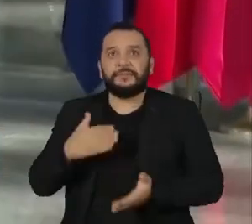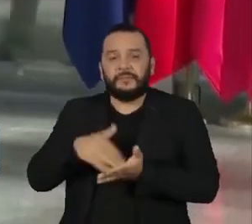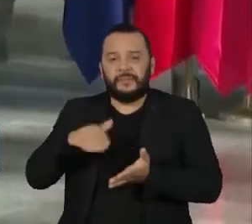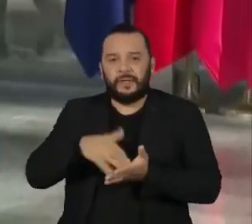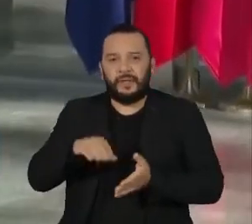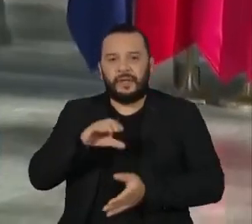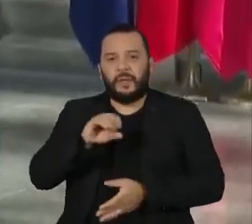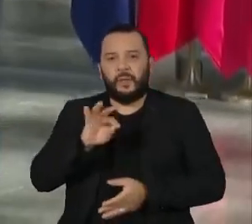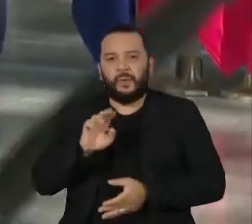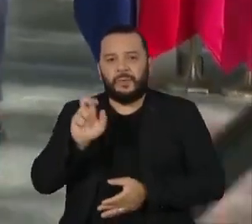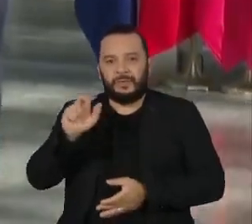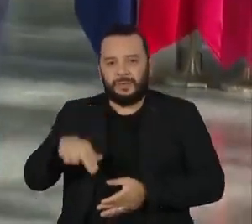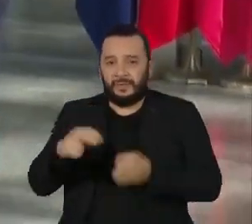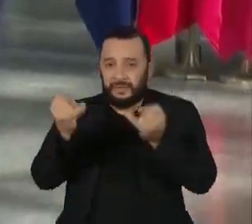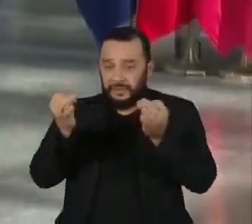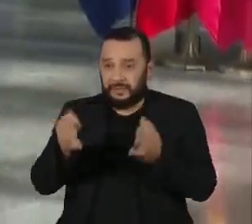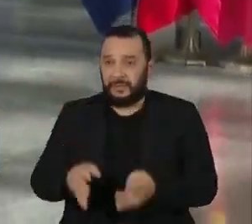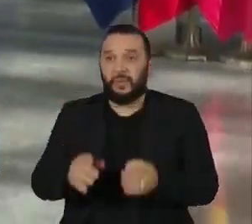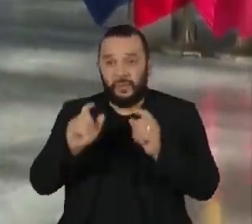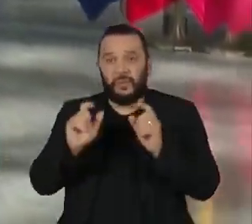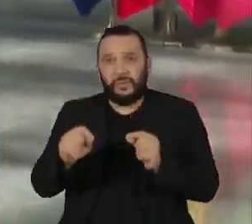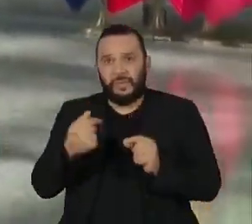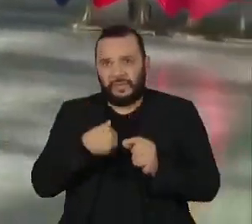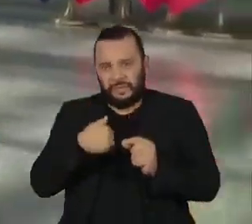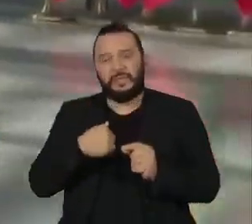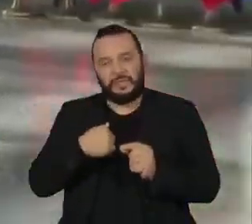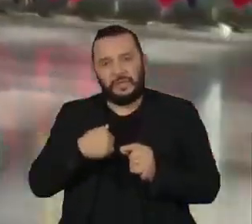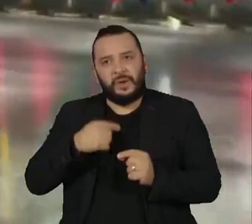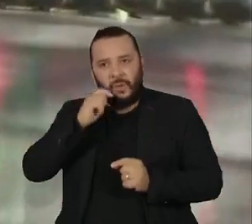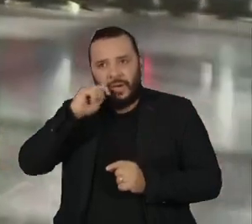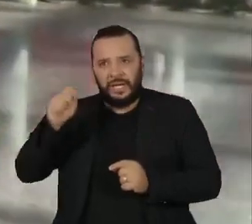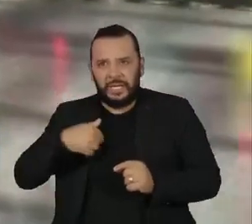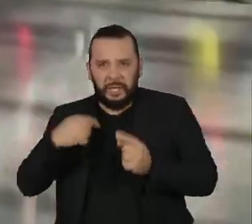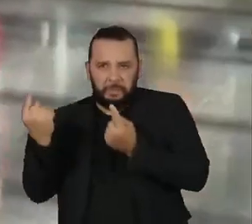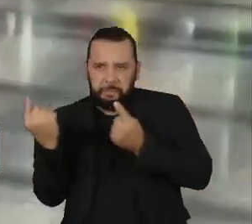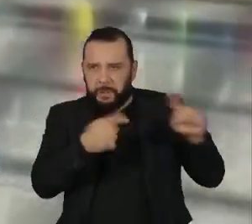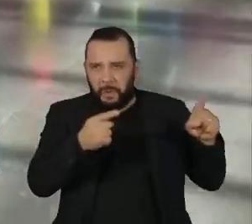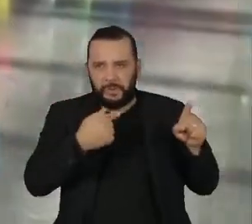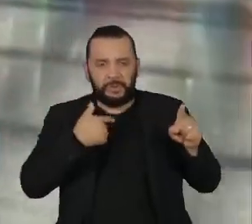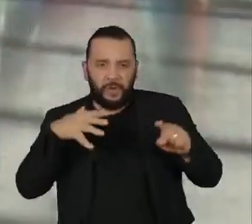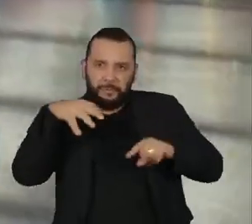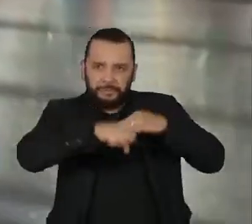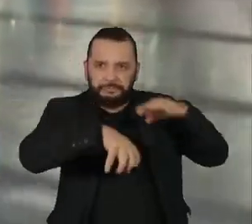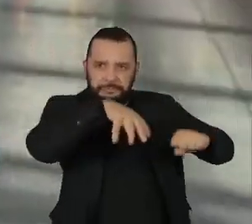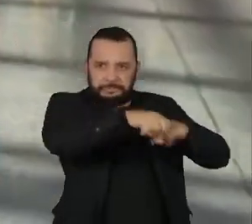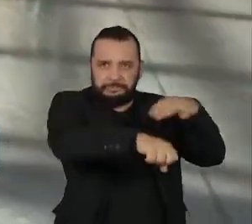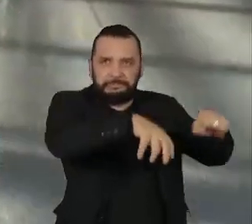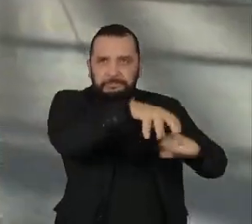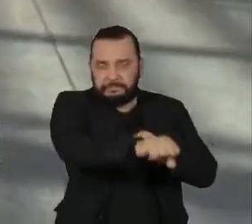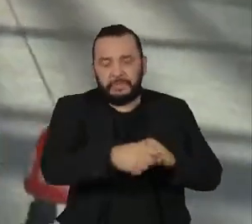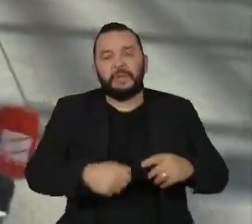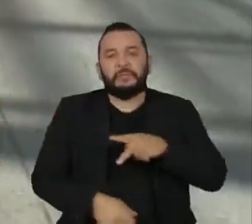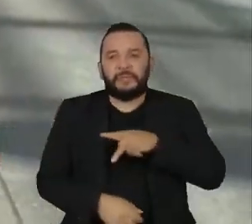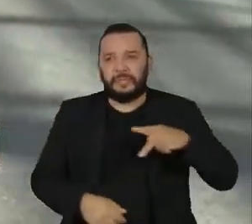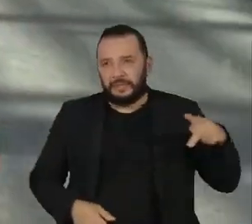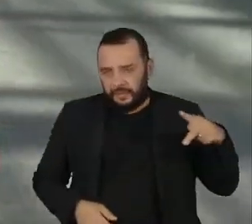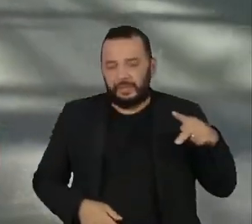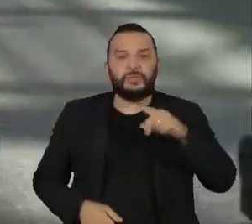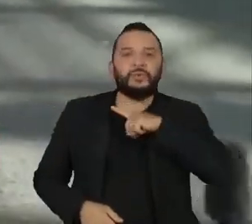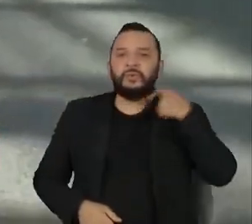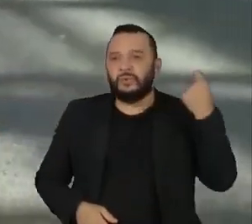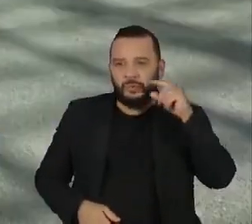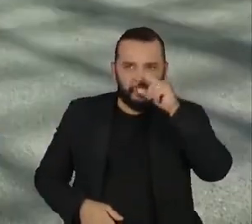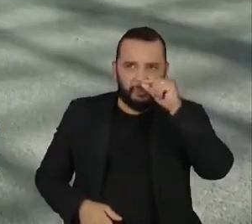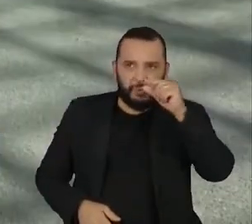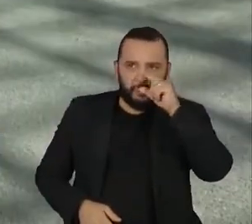OTAN lembrou que a contraofensiva ucraniana tem reconquistado territórios e que, apesar do presidente russo Vladimir Putin